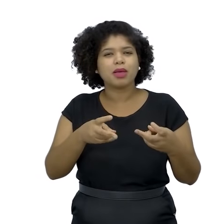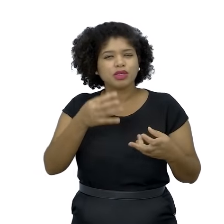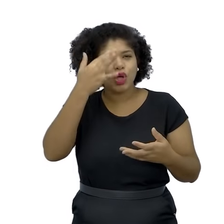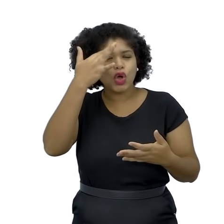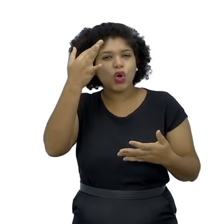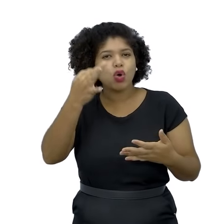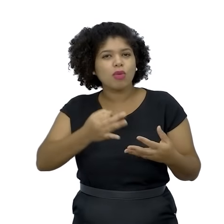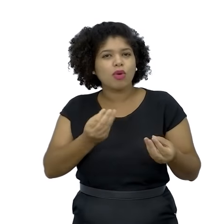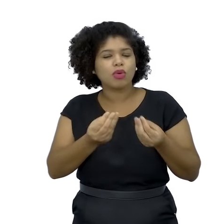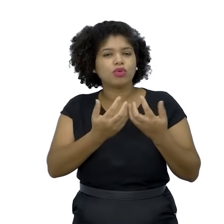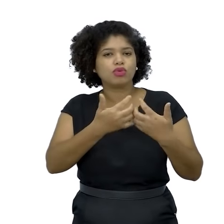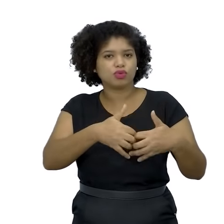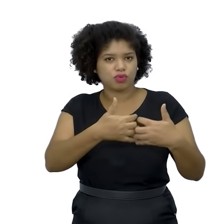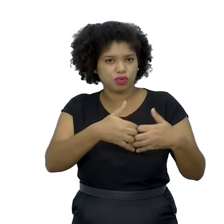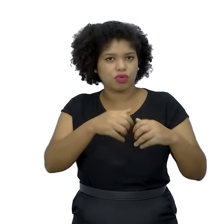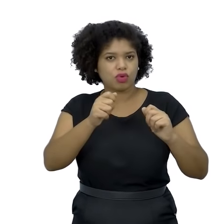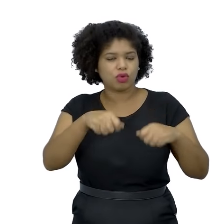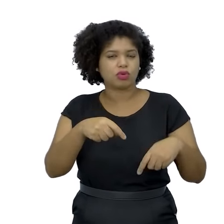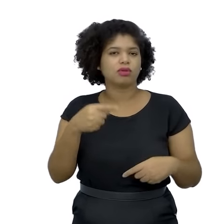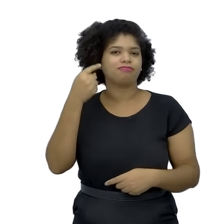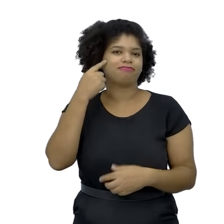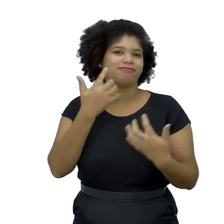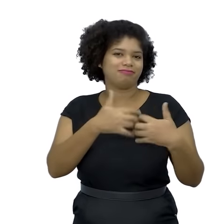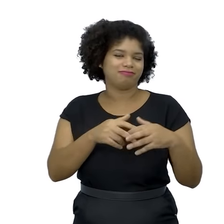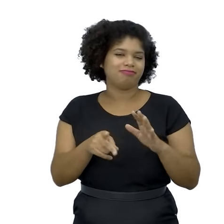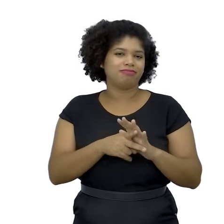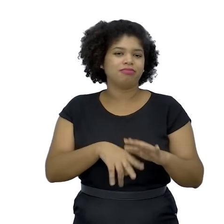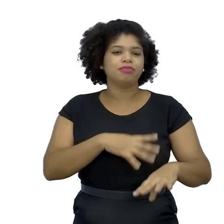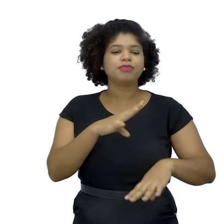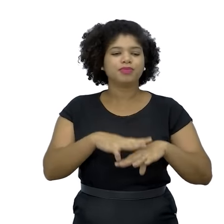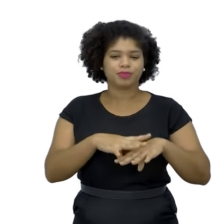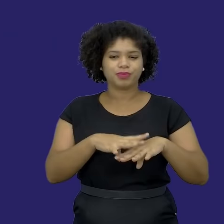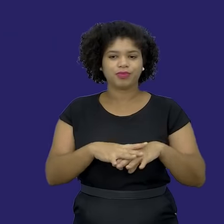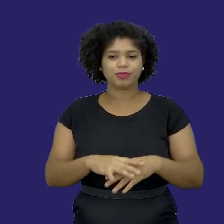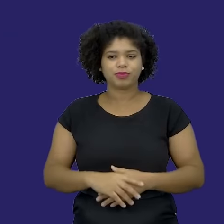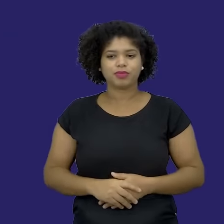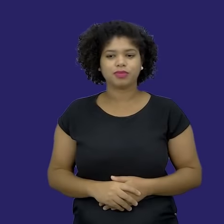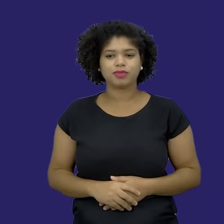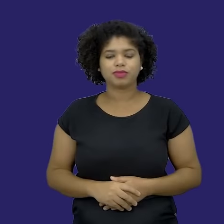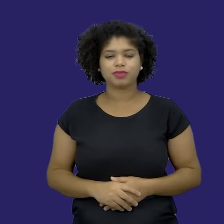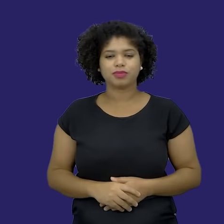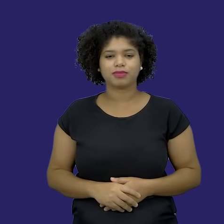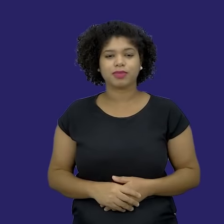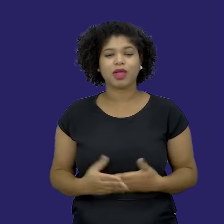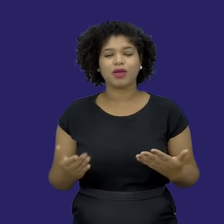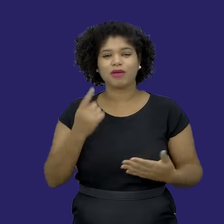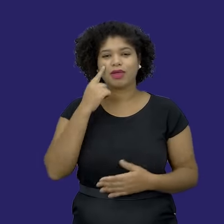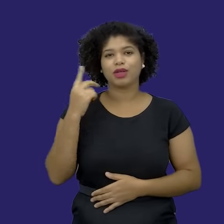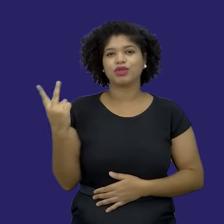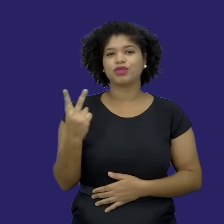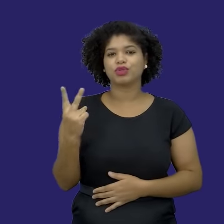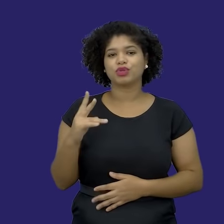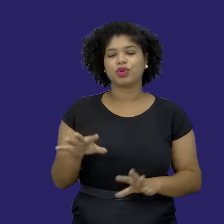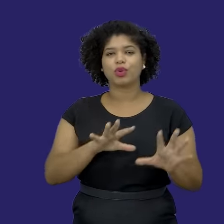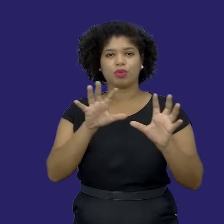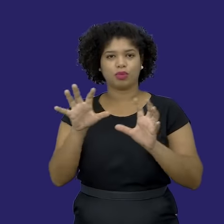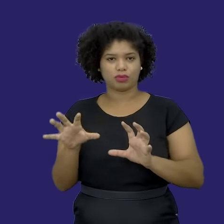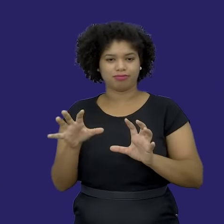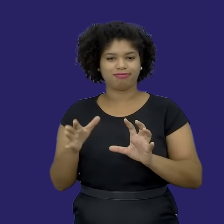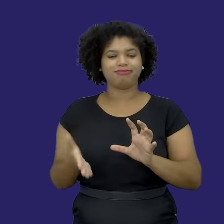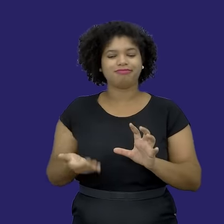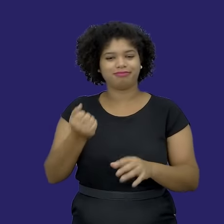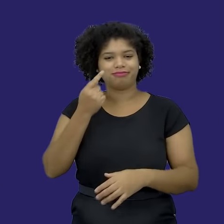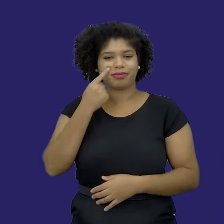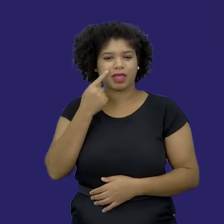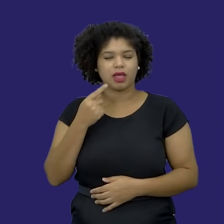de funcionamento para esse tipo de pensamento matemático. Nosso segundo momento, olhando aí, né,